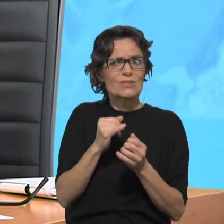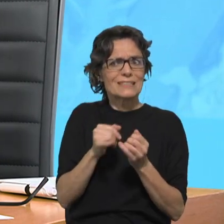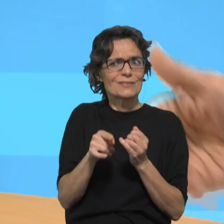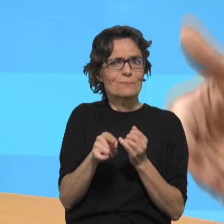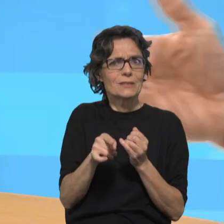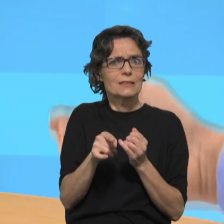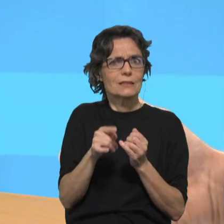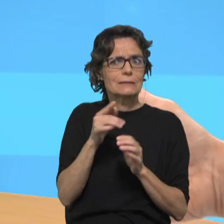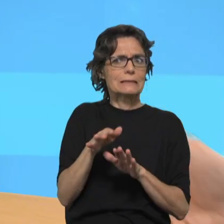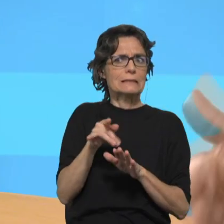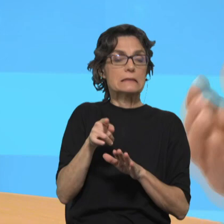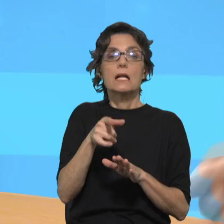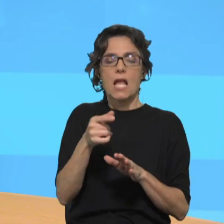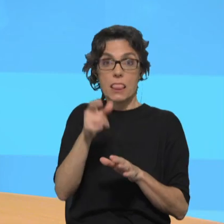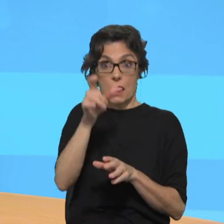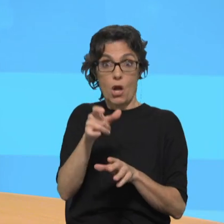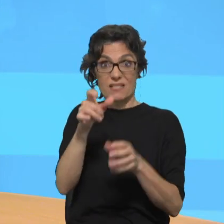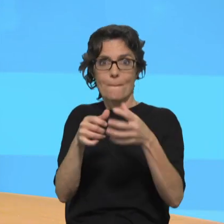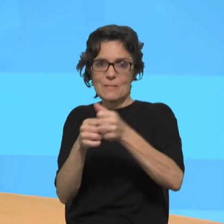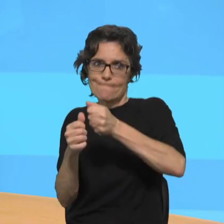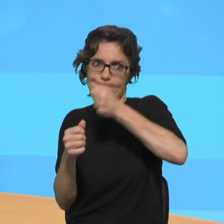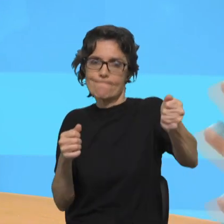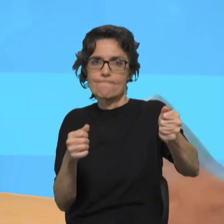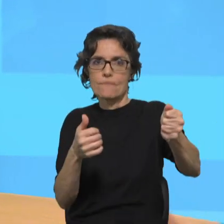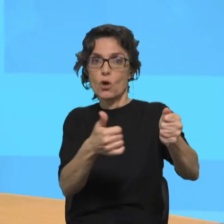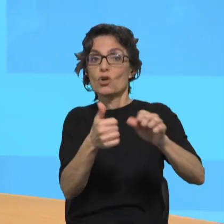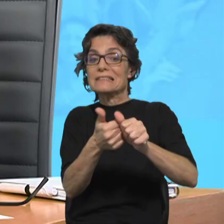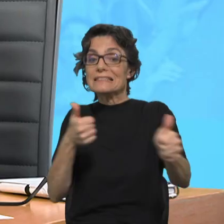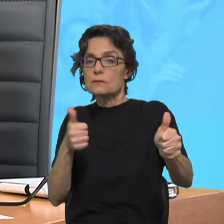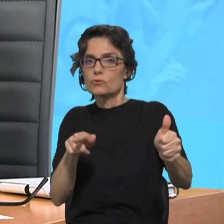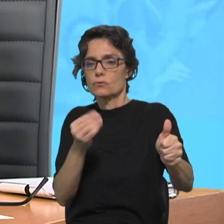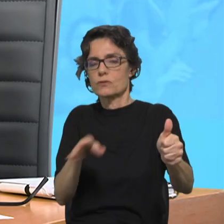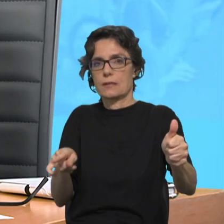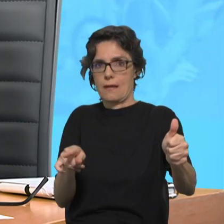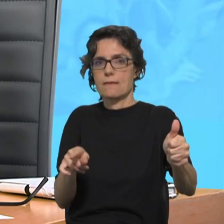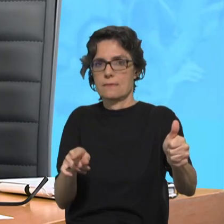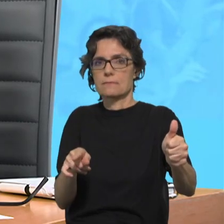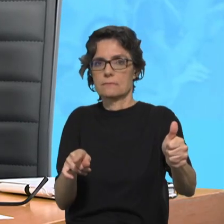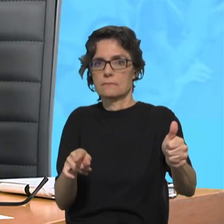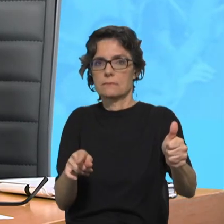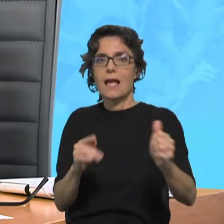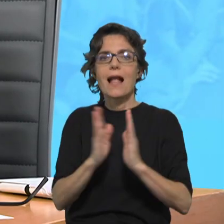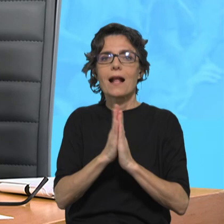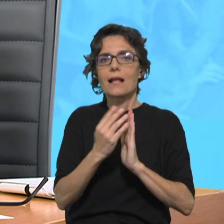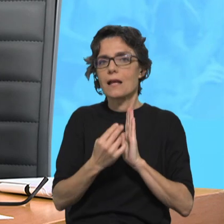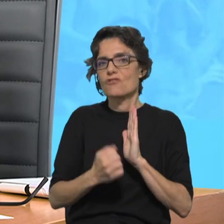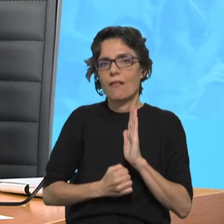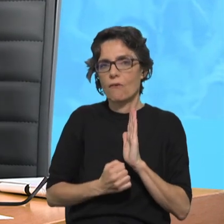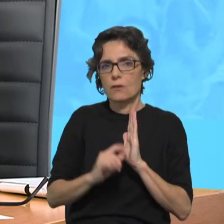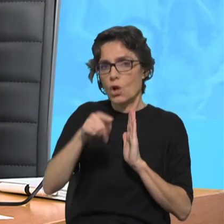eventual abusador do pé dessa criança. A Igreja Católica e as outras igrejas